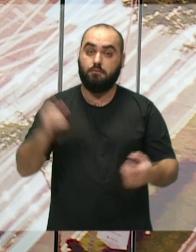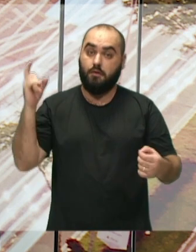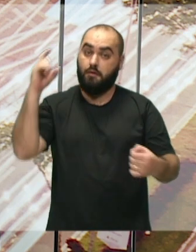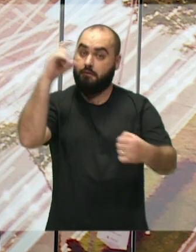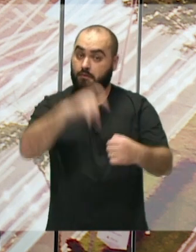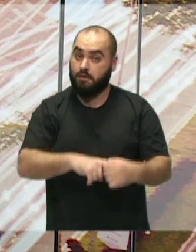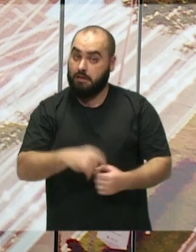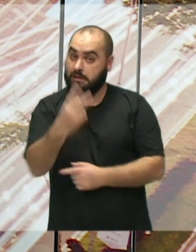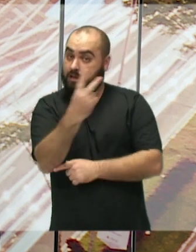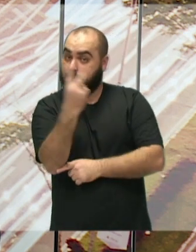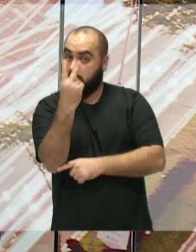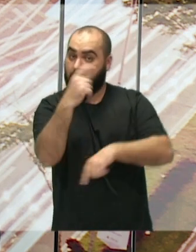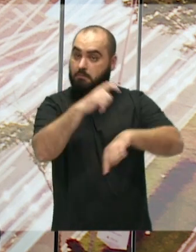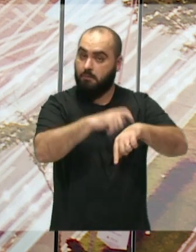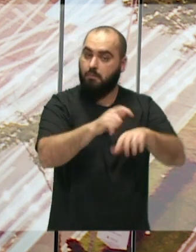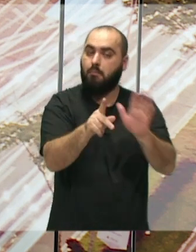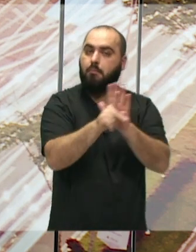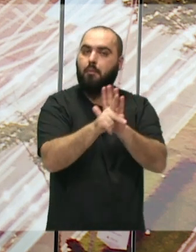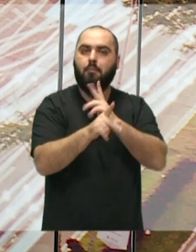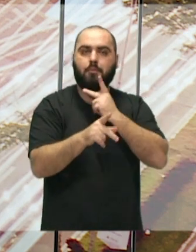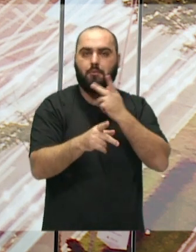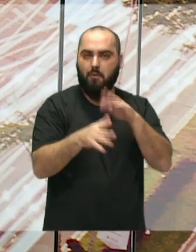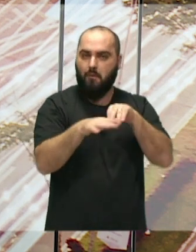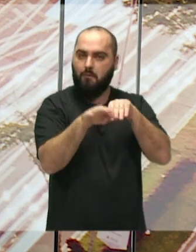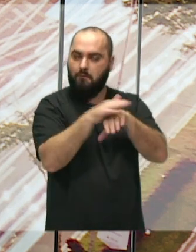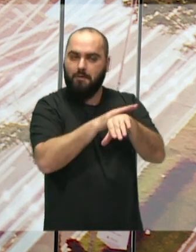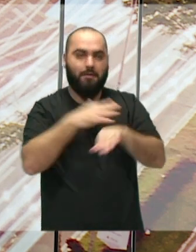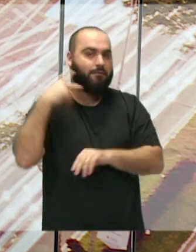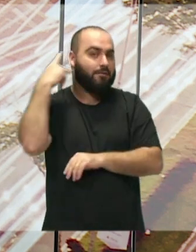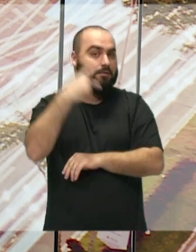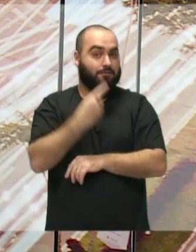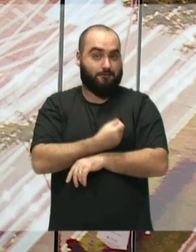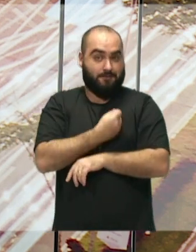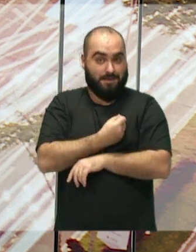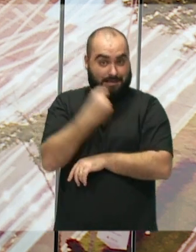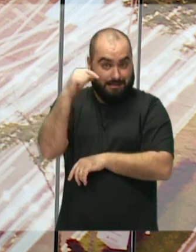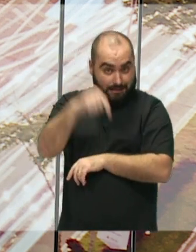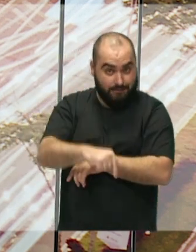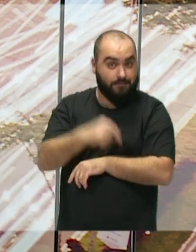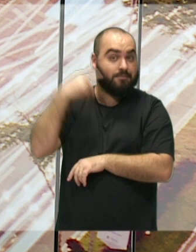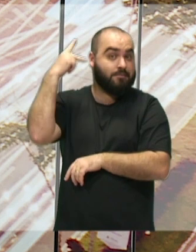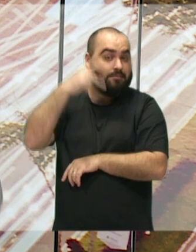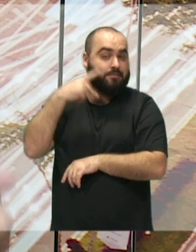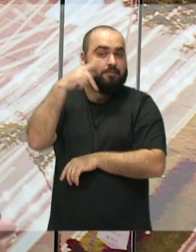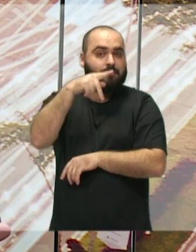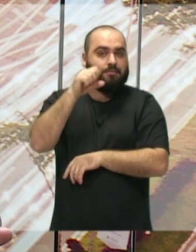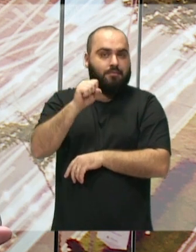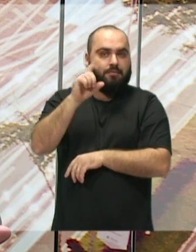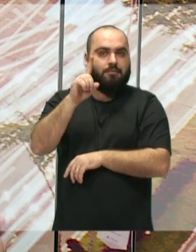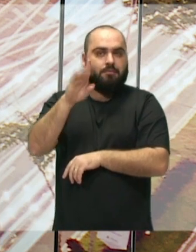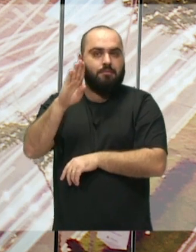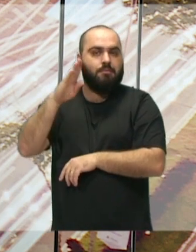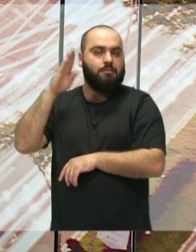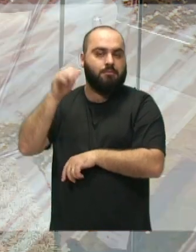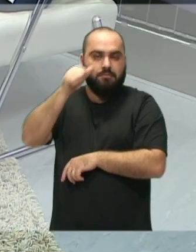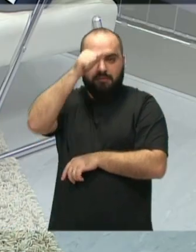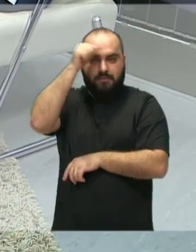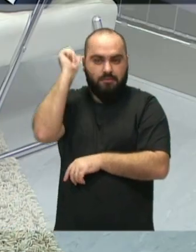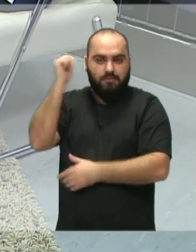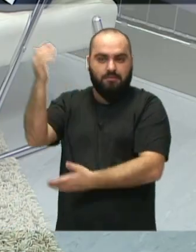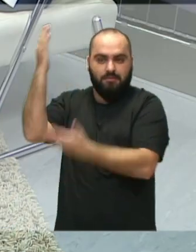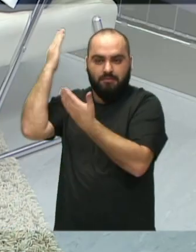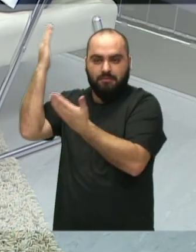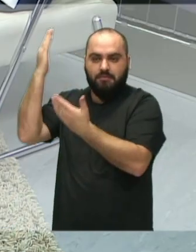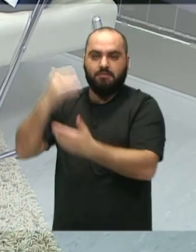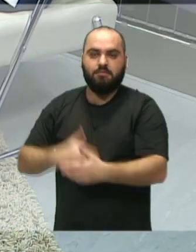Voltamos com o segundo bloco do Fala Vereador. Hoje está conosco aqui no estúdio a vereadora do PSDB, Ana Carolina. Bom, vereadora, falar um